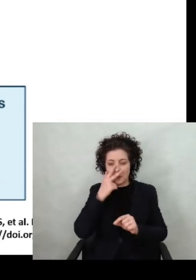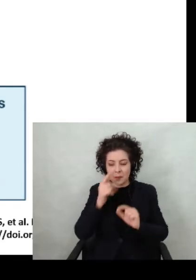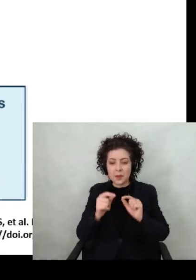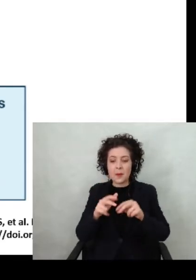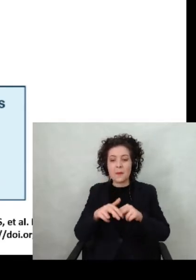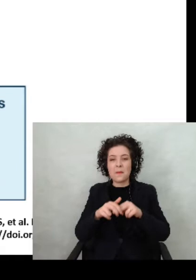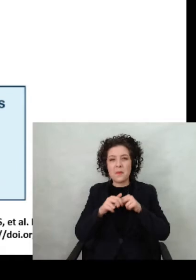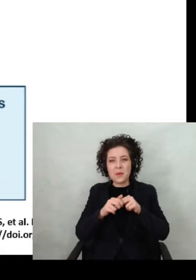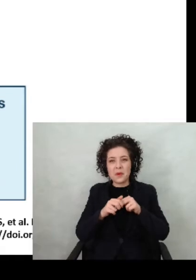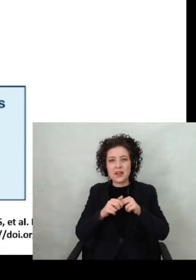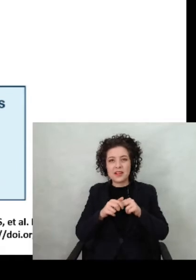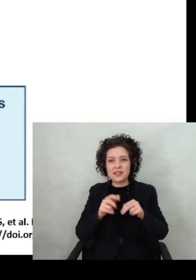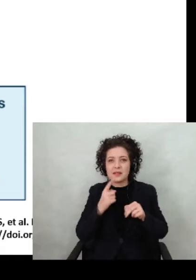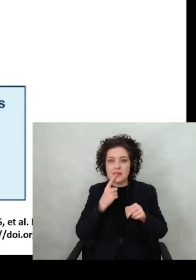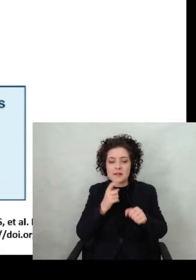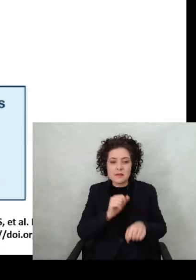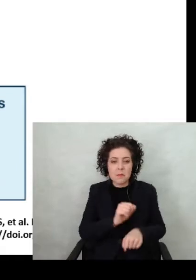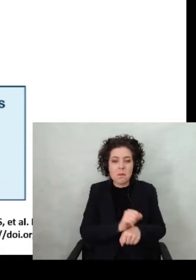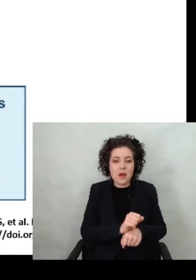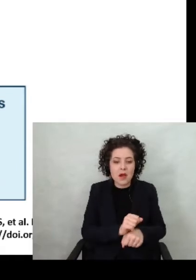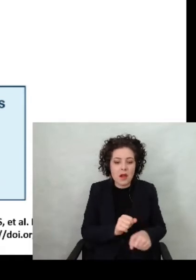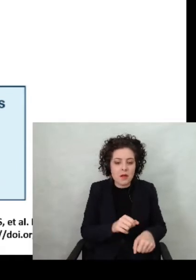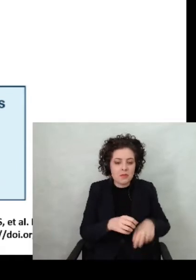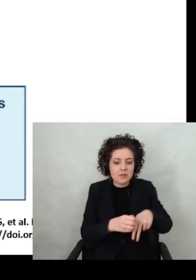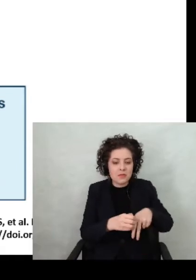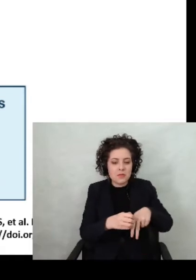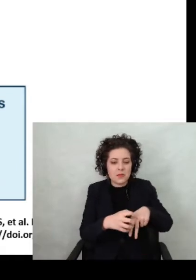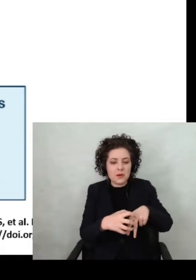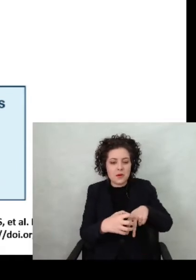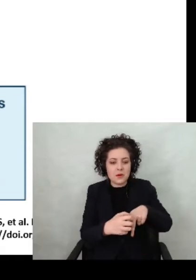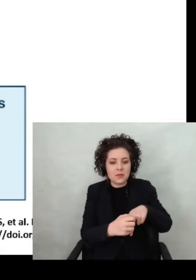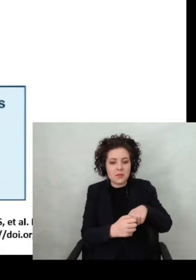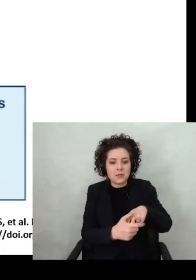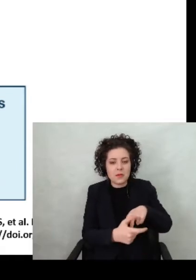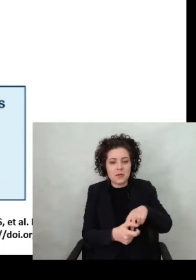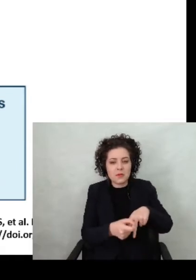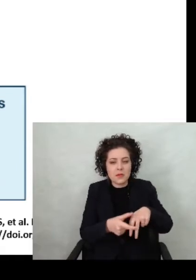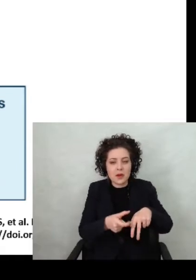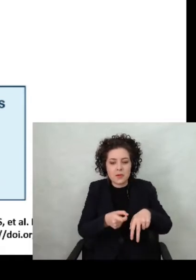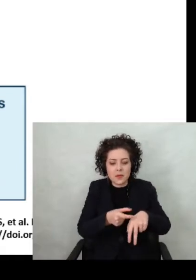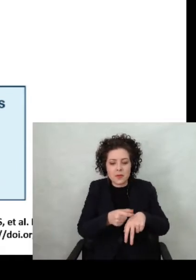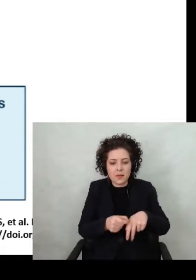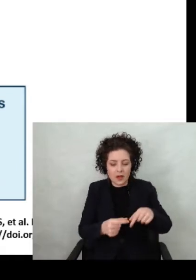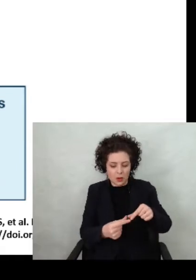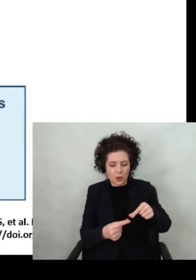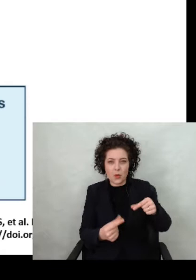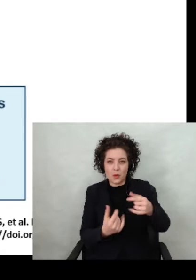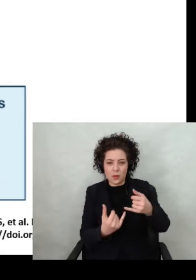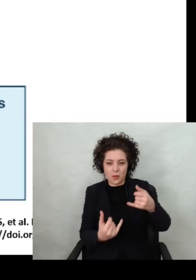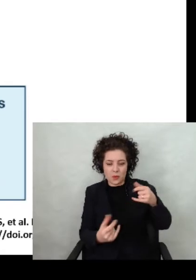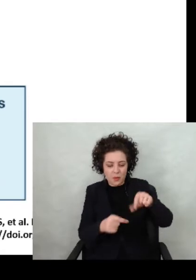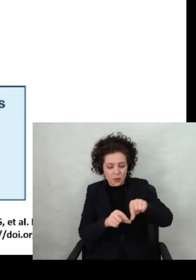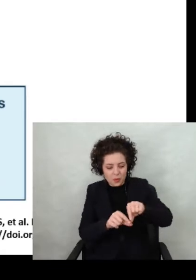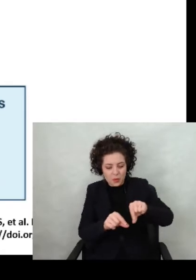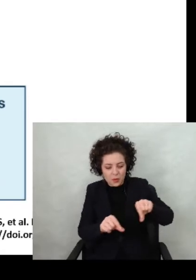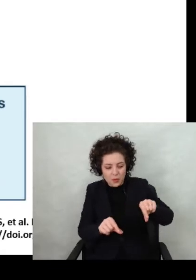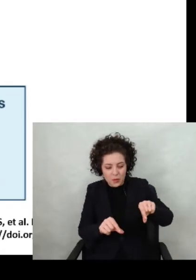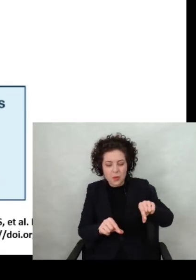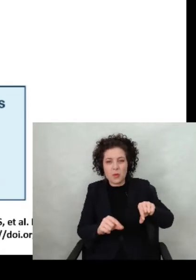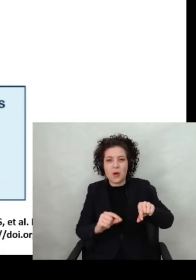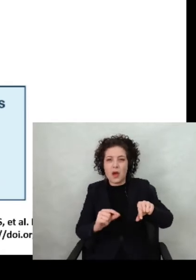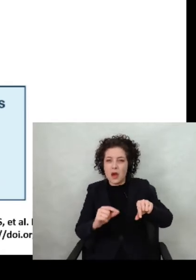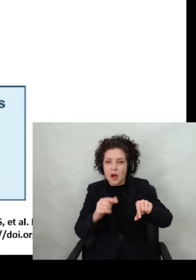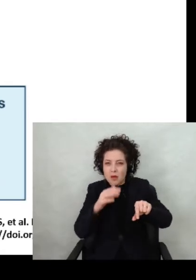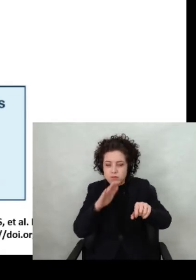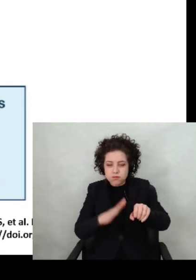hipercoagulabilidade e também uma endoteliopatia, vasoconstrição, naturalmente no território pulmonar, que é o órgão